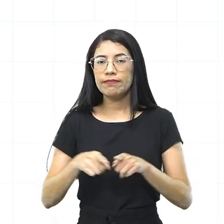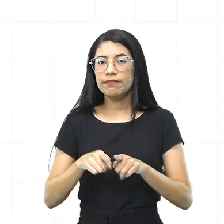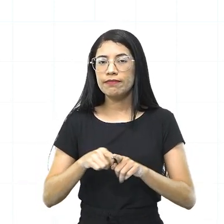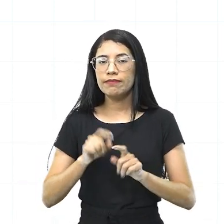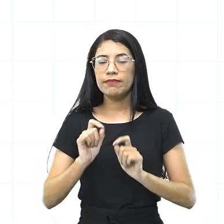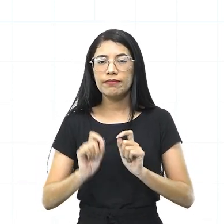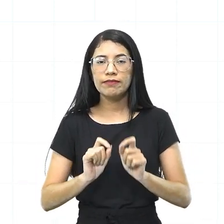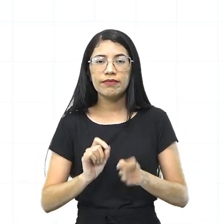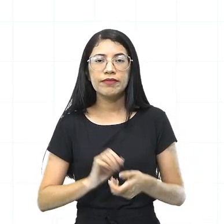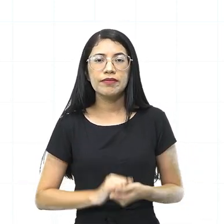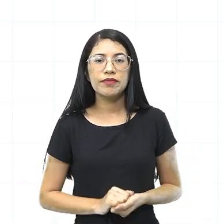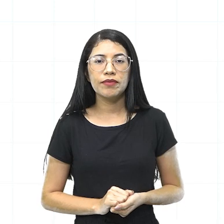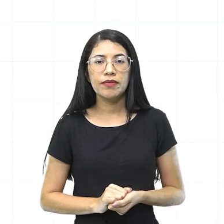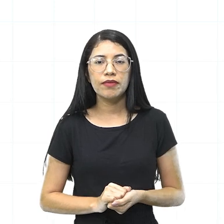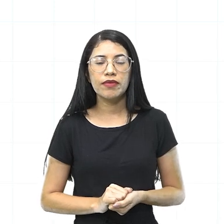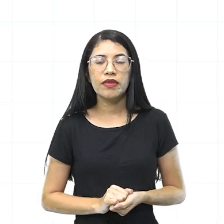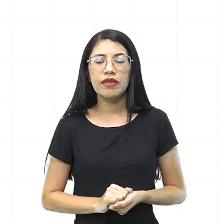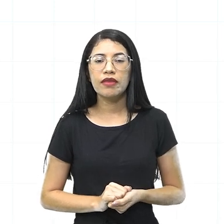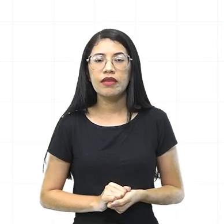certo?